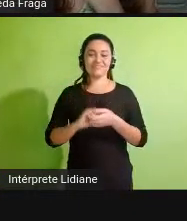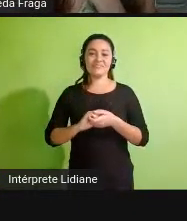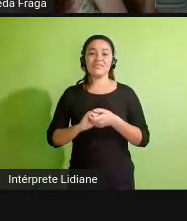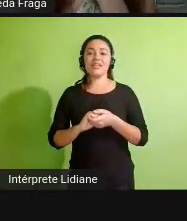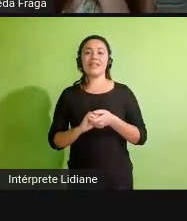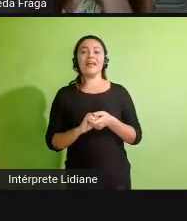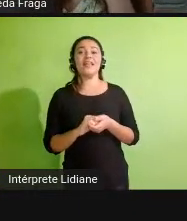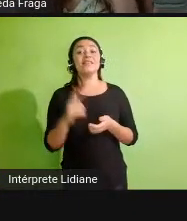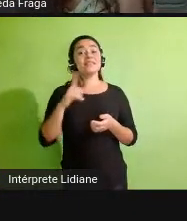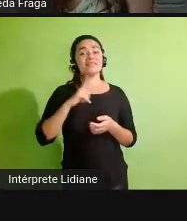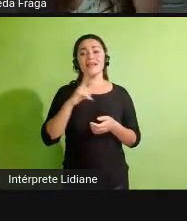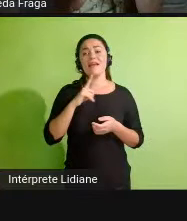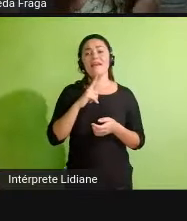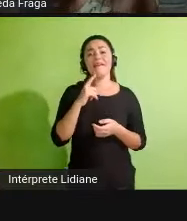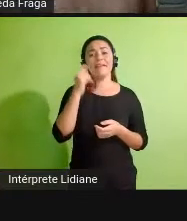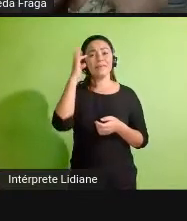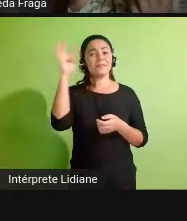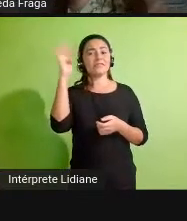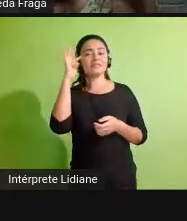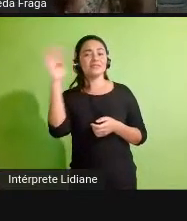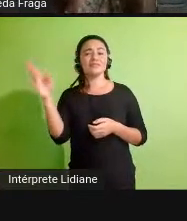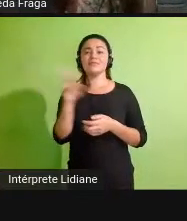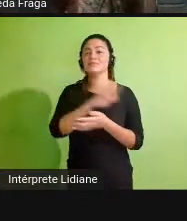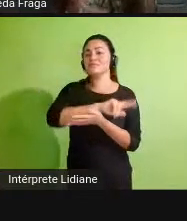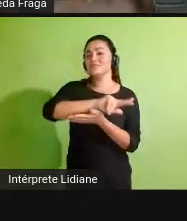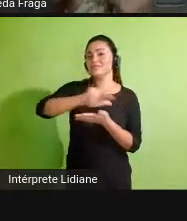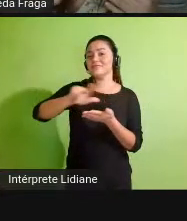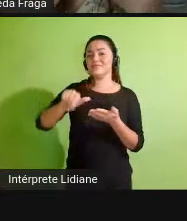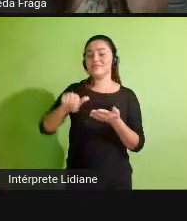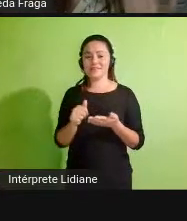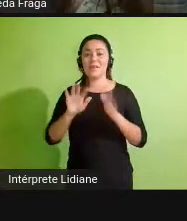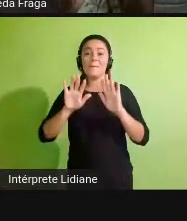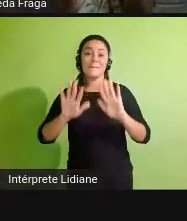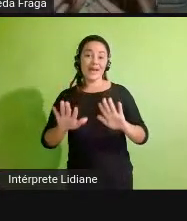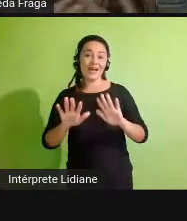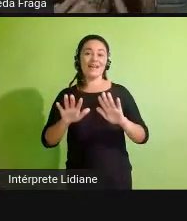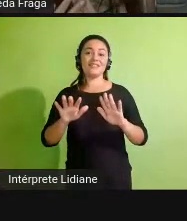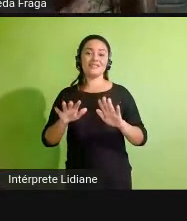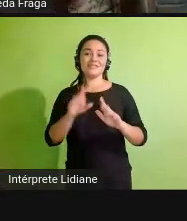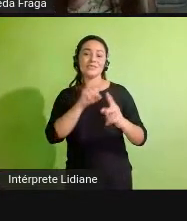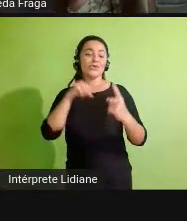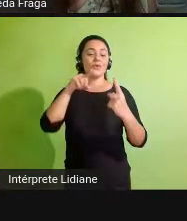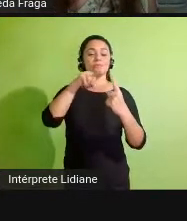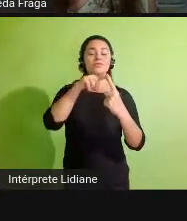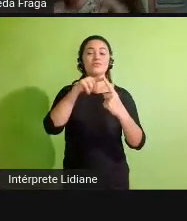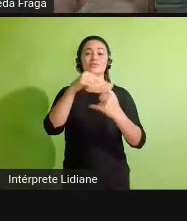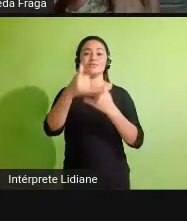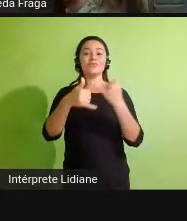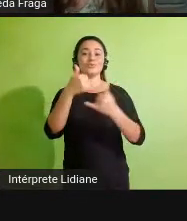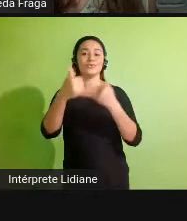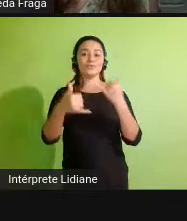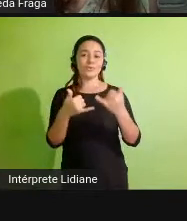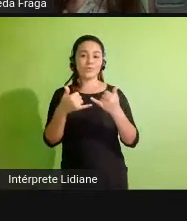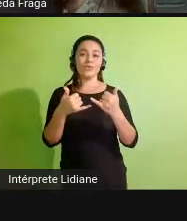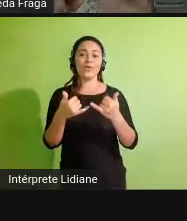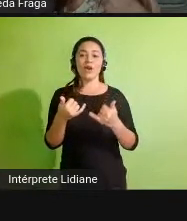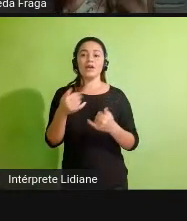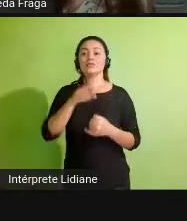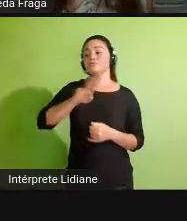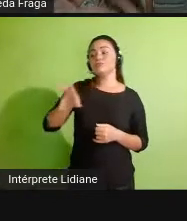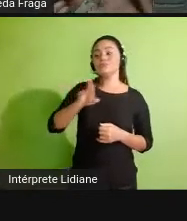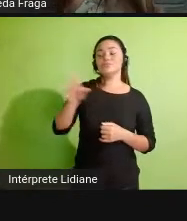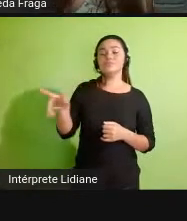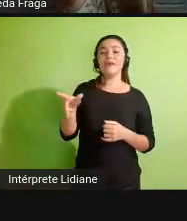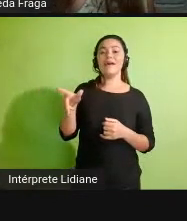estereótipos, né? O game em si não pode desconstruir, claro, esses estereótipos, mas, no mínimo, pode